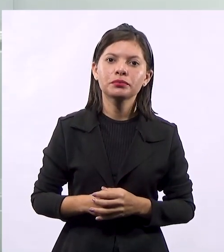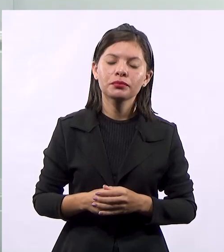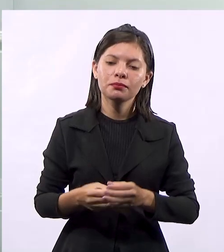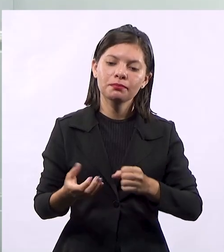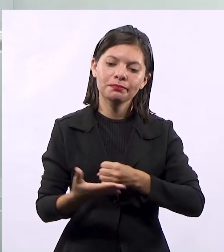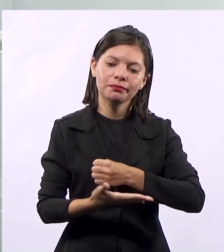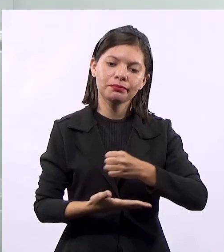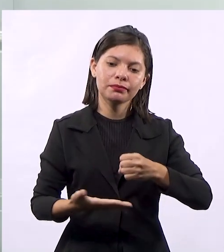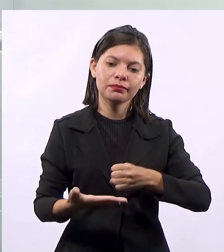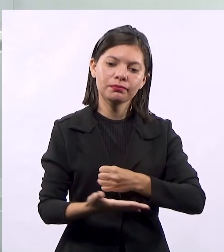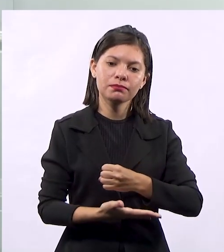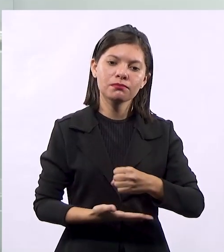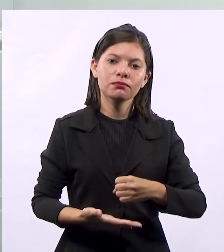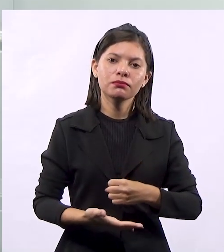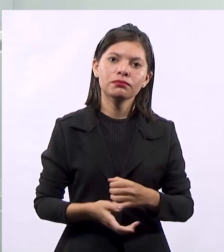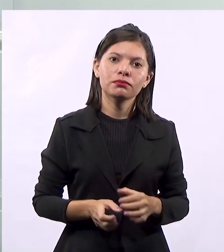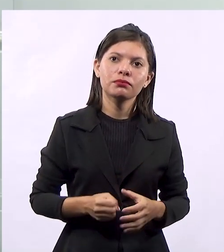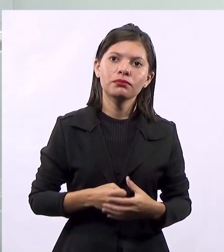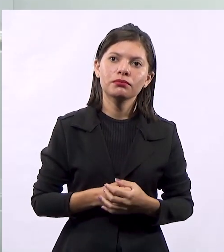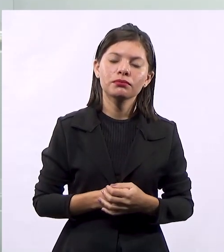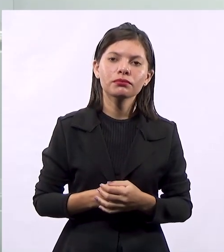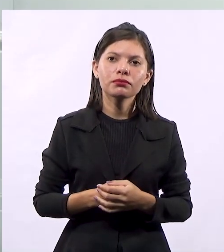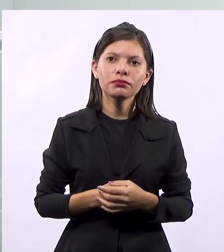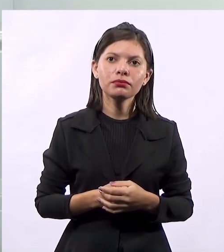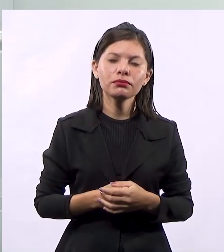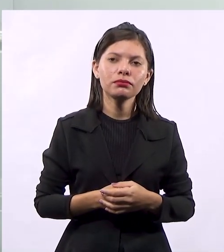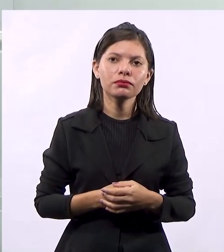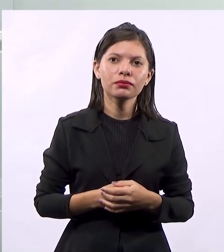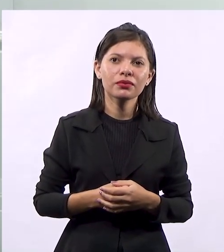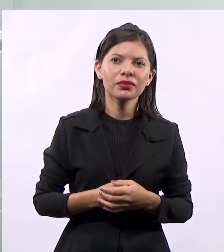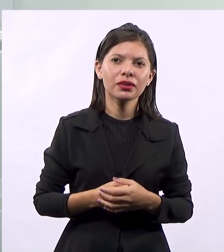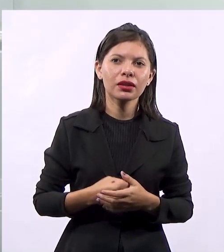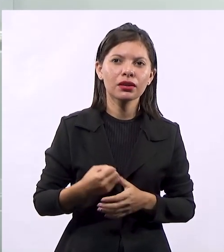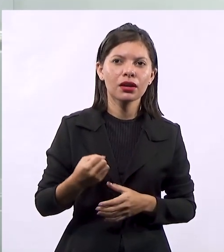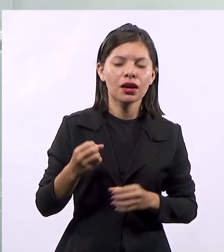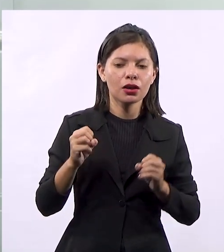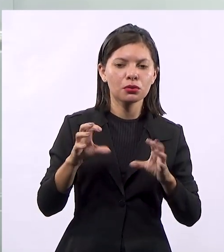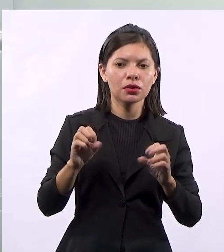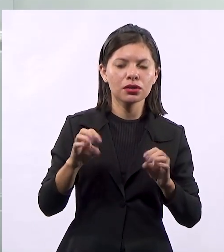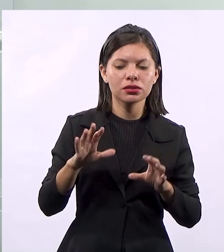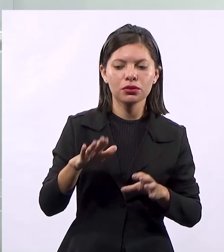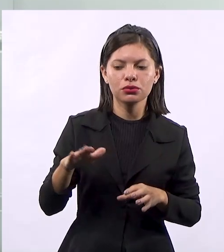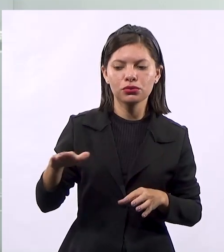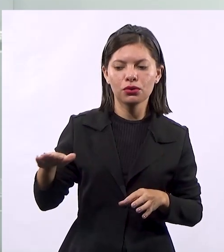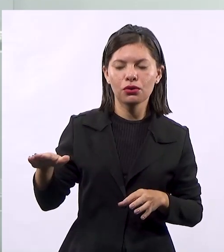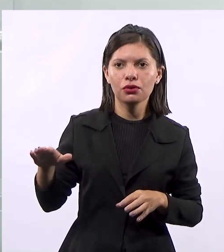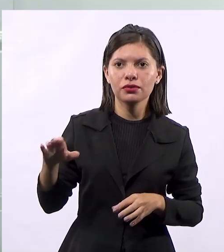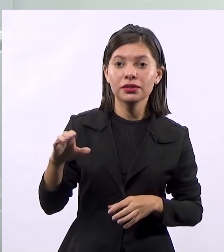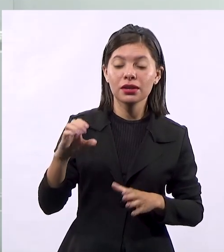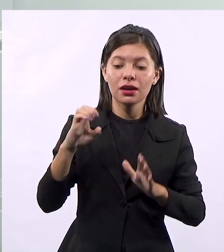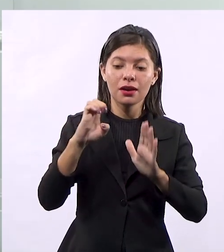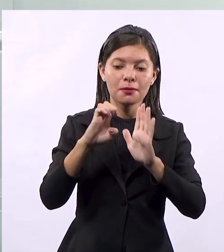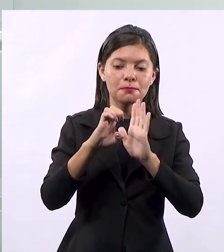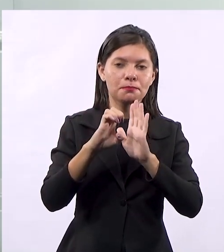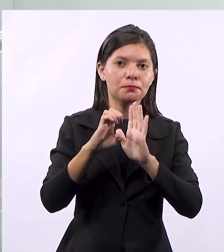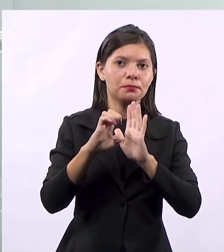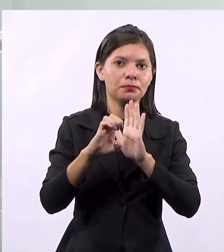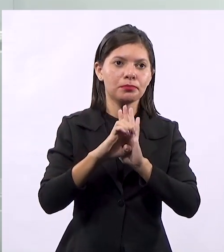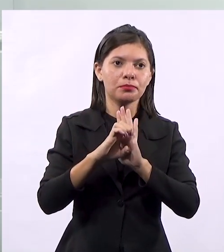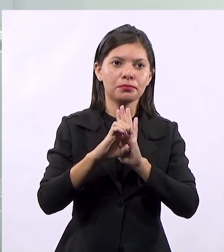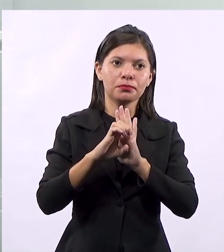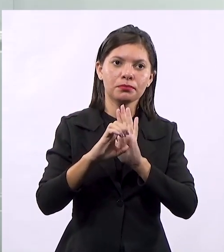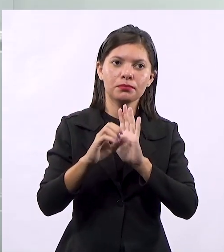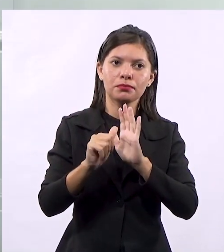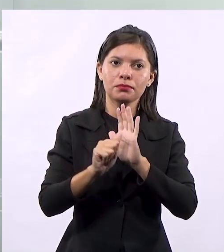processo de aprendizagem básica. Então, não há, por exemplo, educação de jovens e adultos